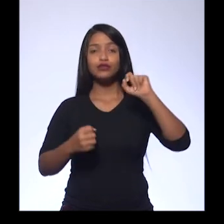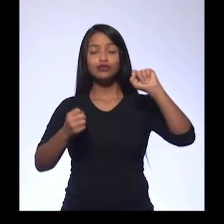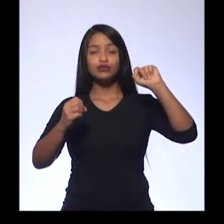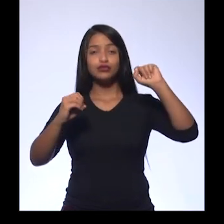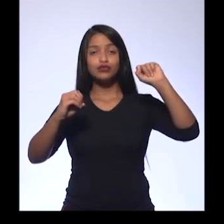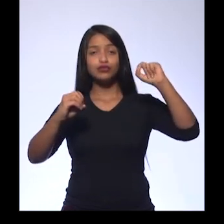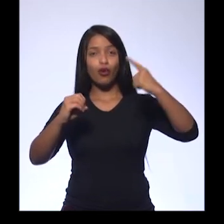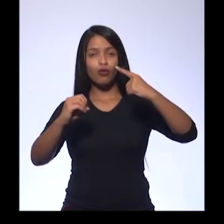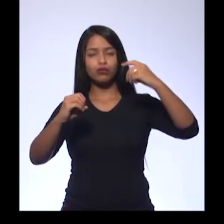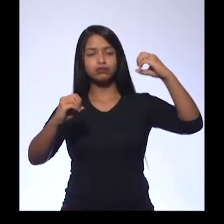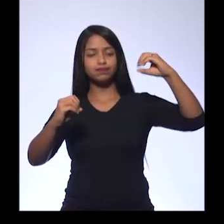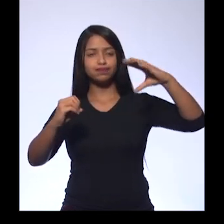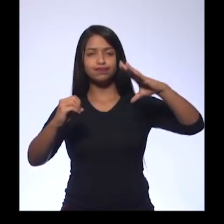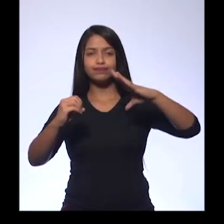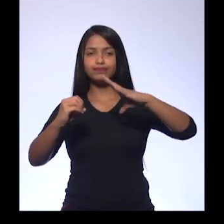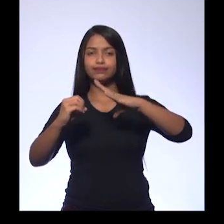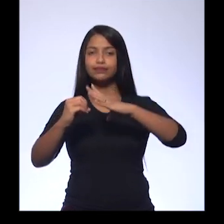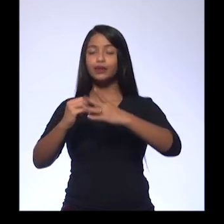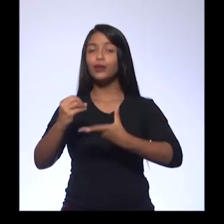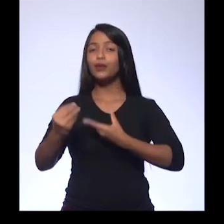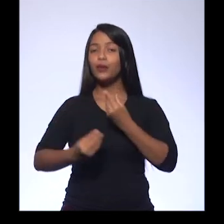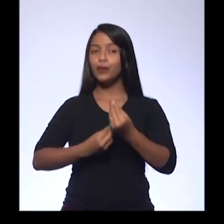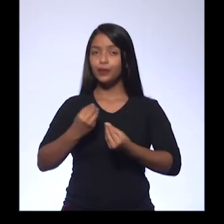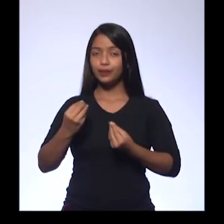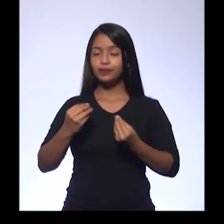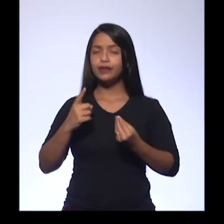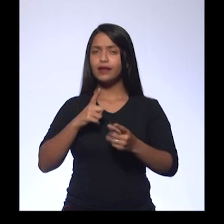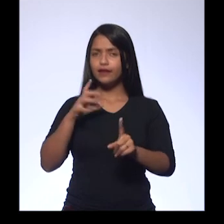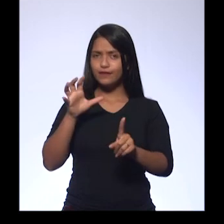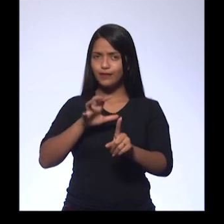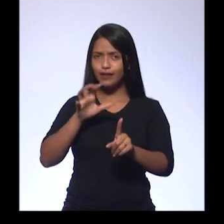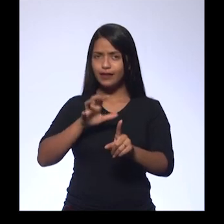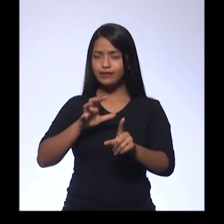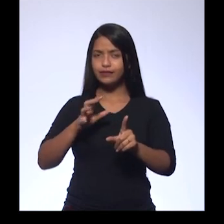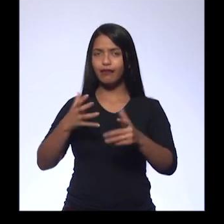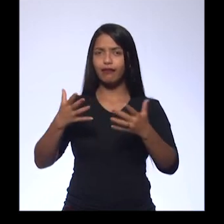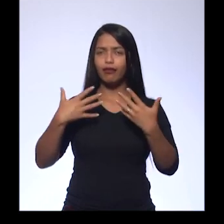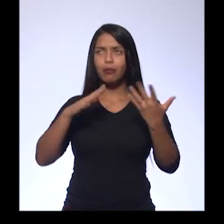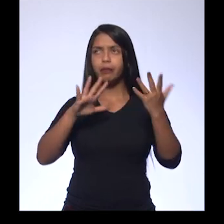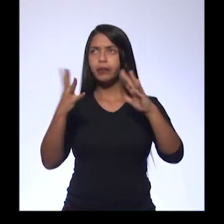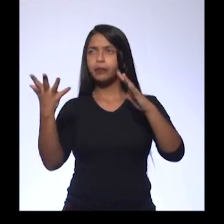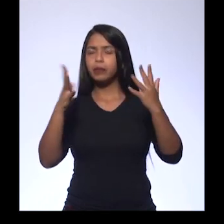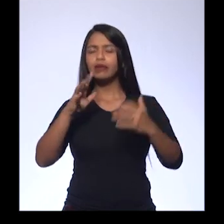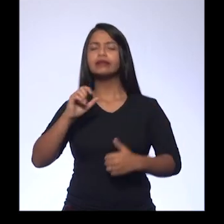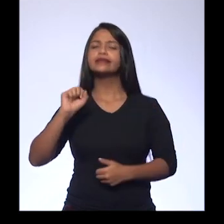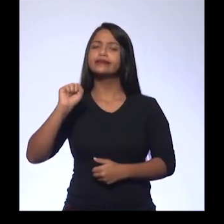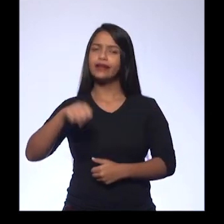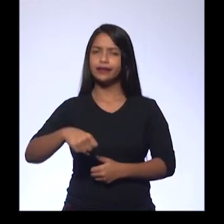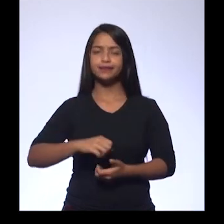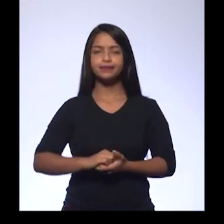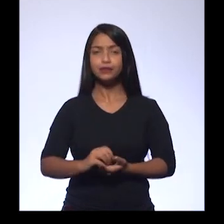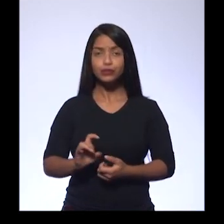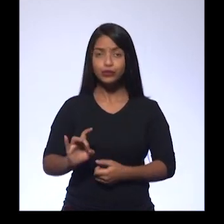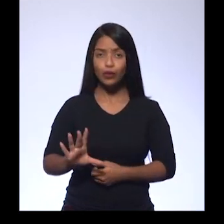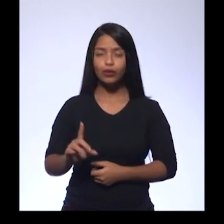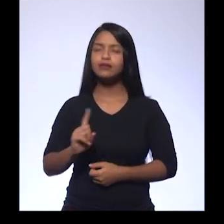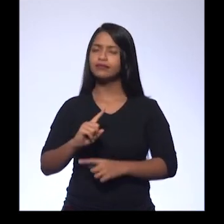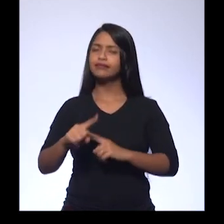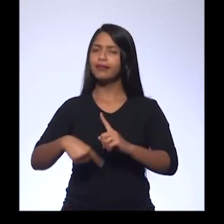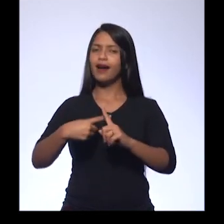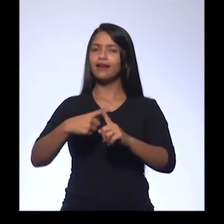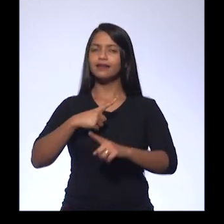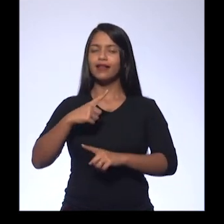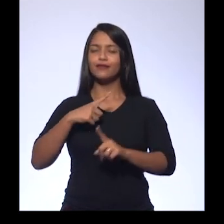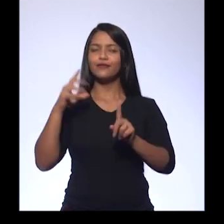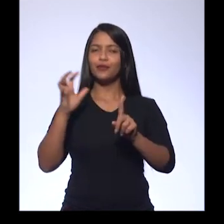incidir no planeta. Né, isso aí vai influenciar na dinâmica? É claro que vai. Só isso? Não só isso, mas isso também. Né? Então